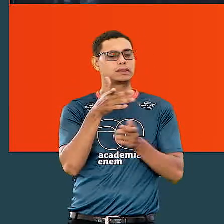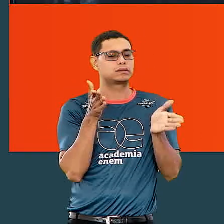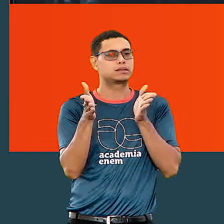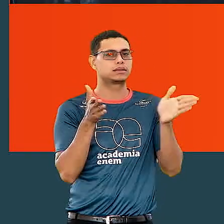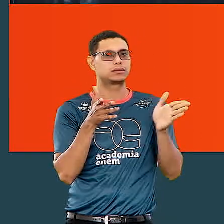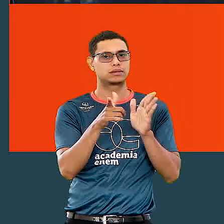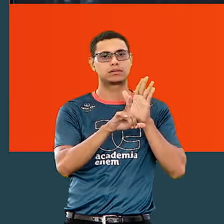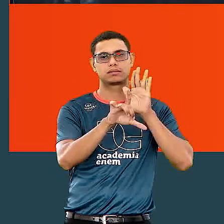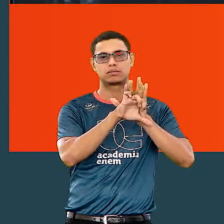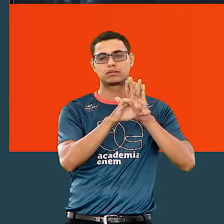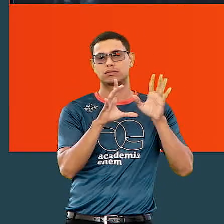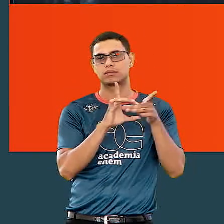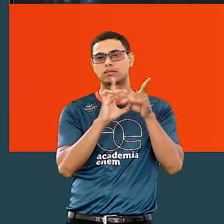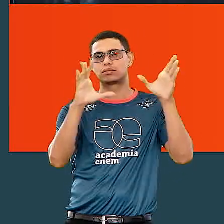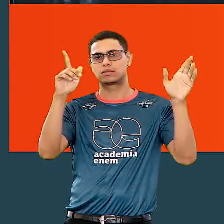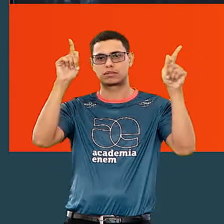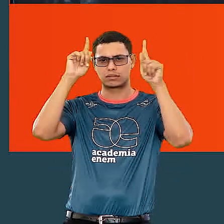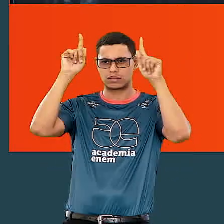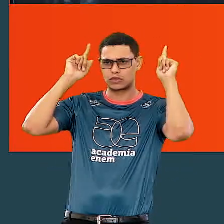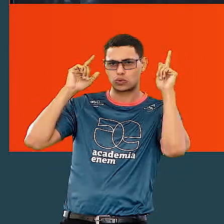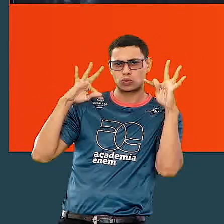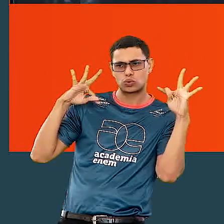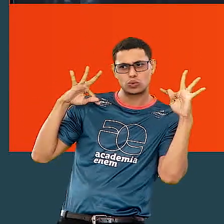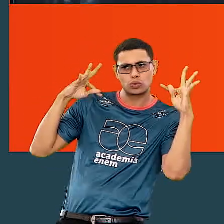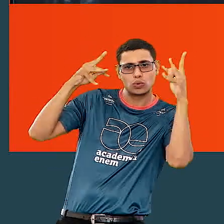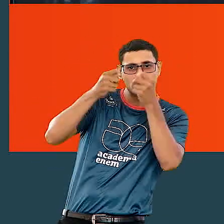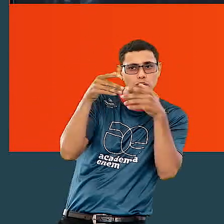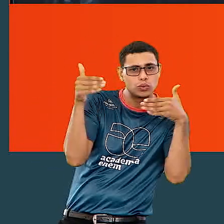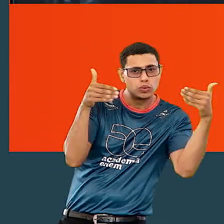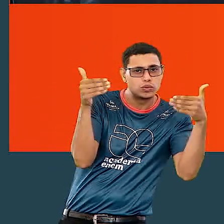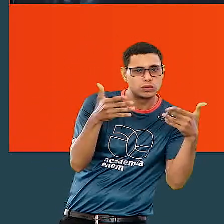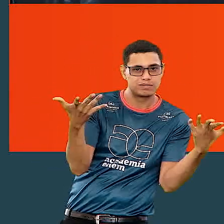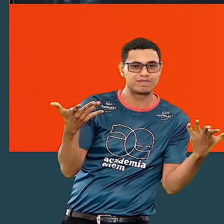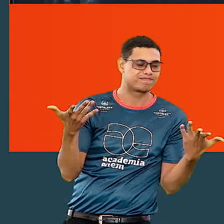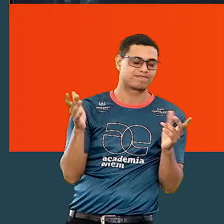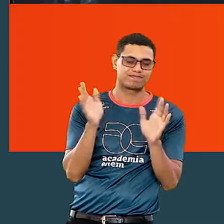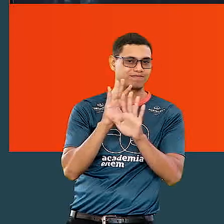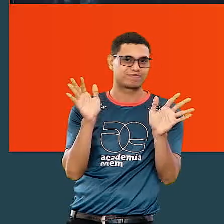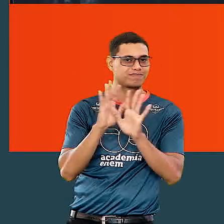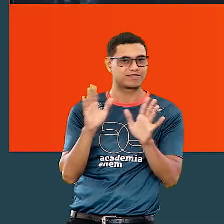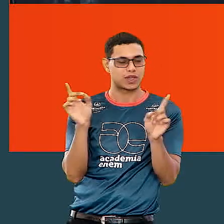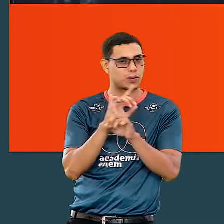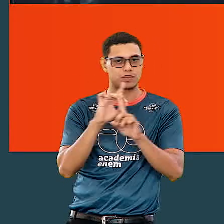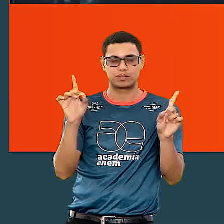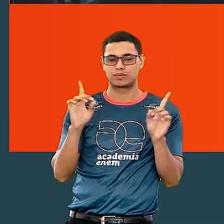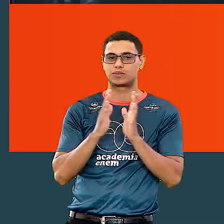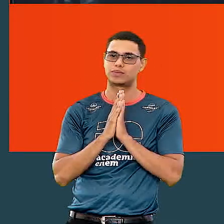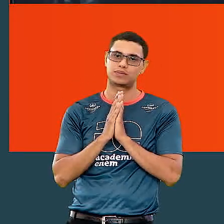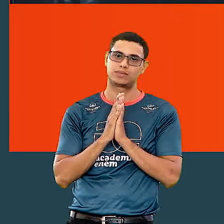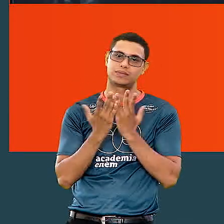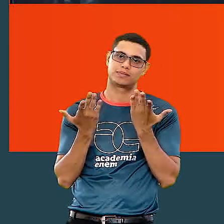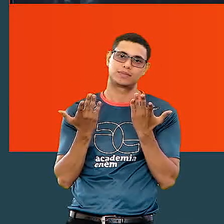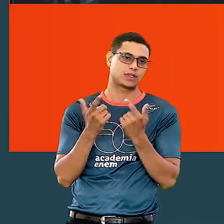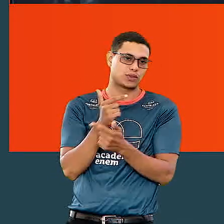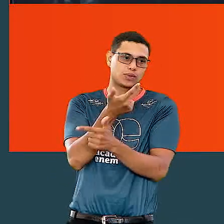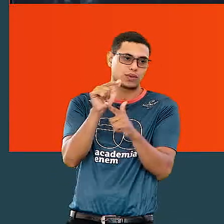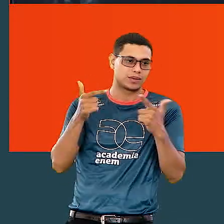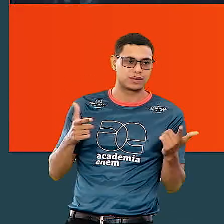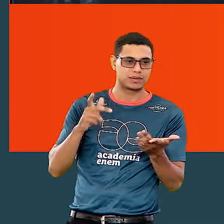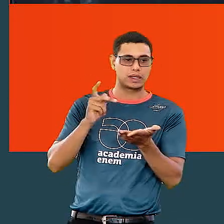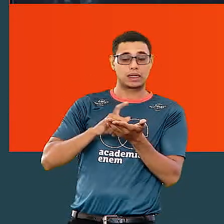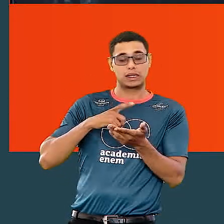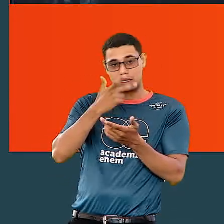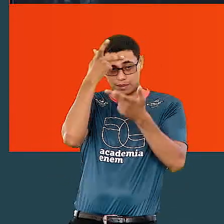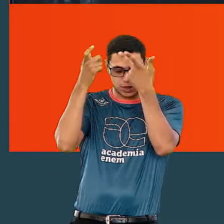a essa democracia grega? Todo mundo? Não, meu filho, não, meu amor, não tem, tá? Tem uma galera que